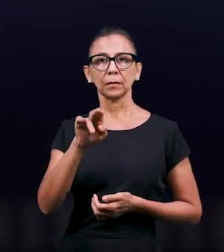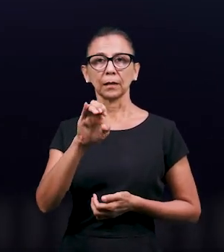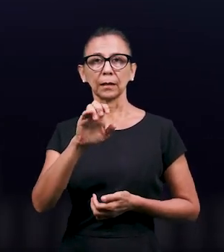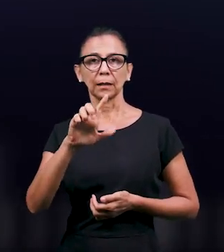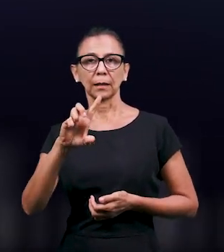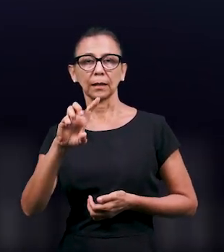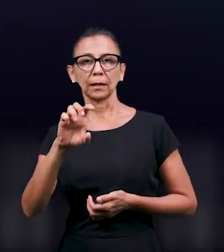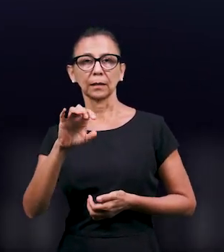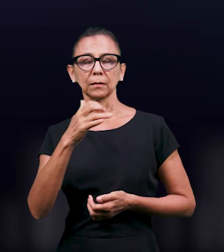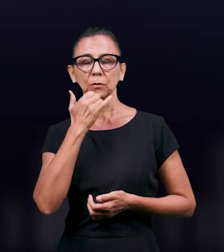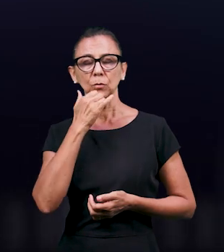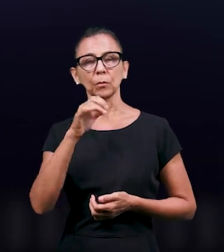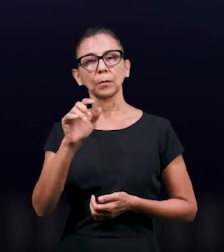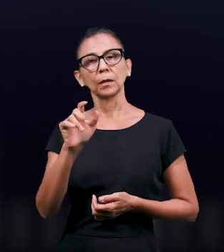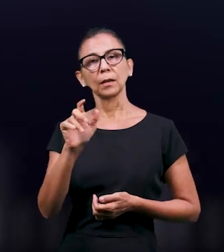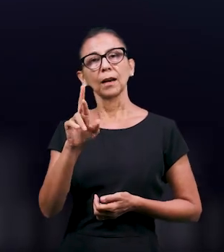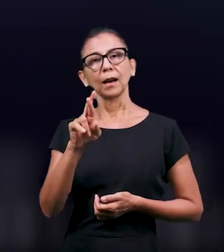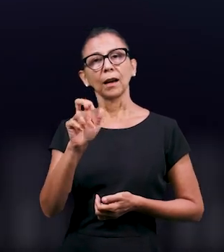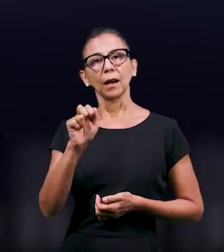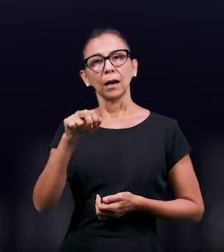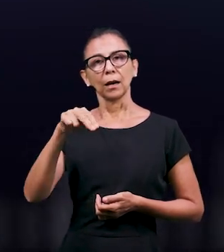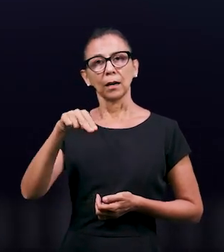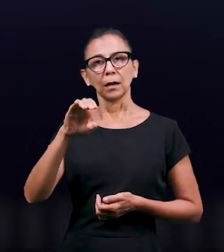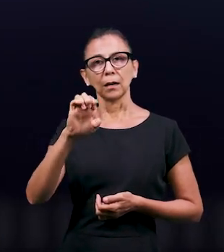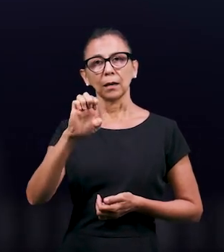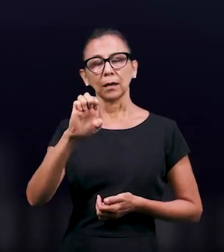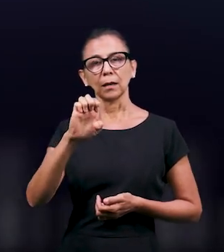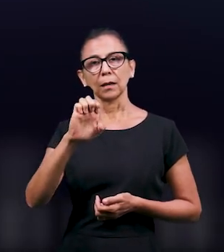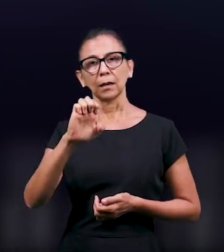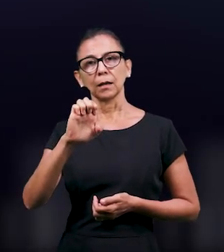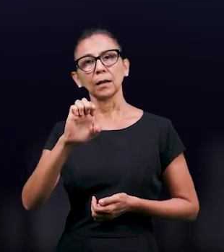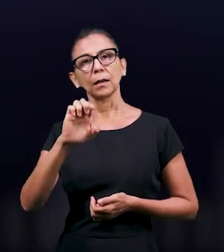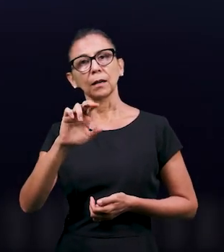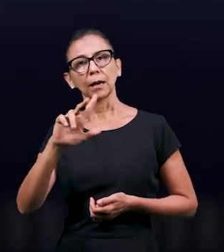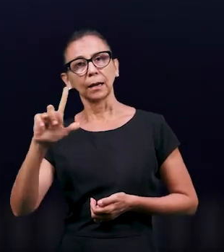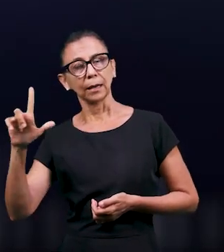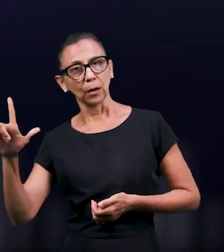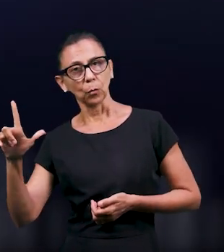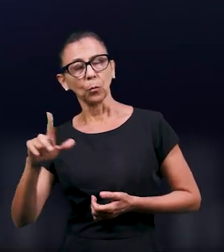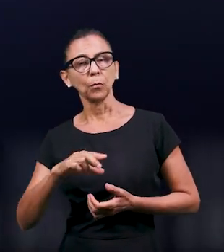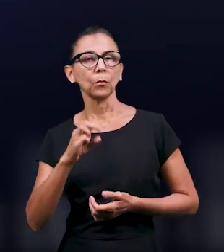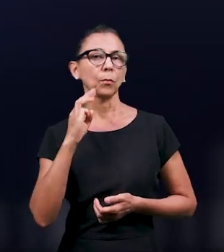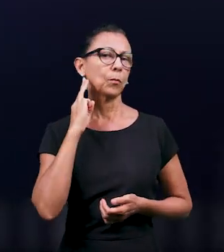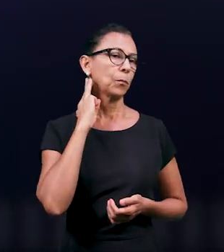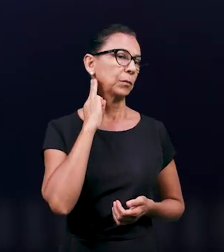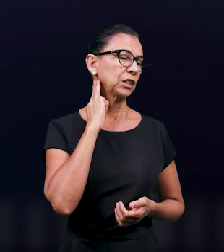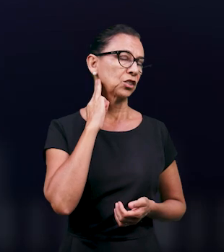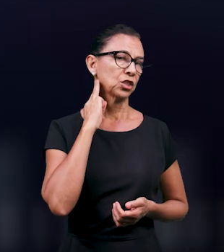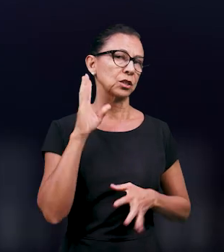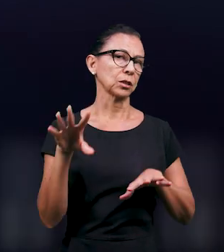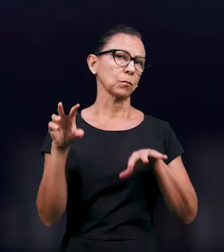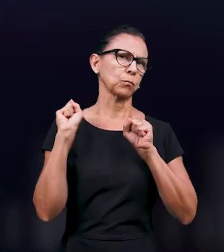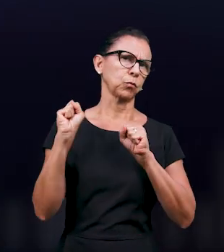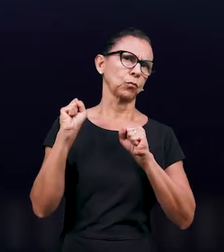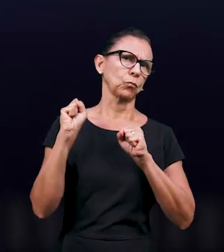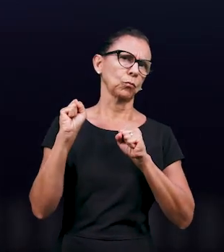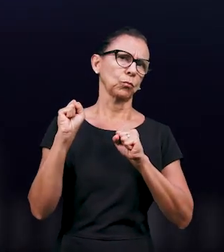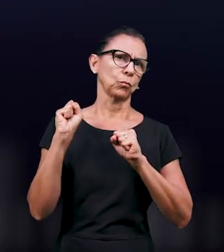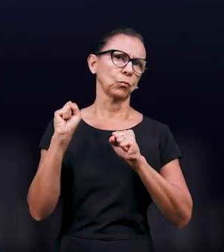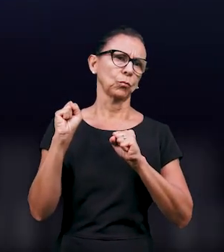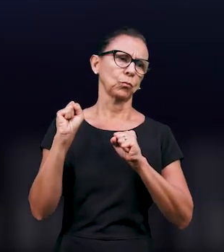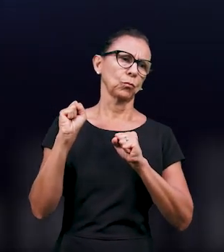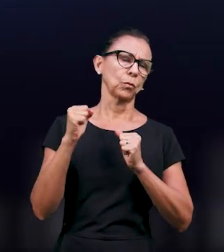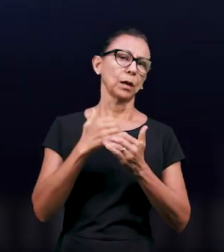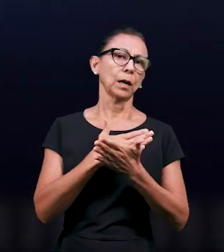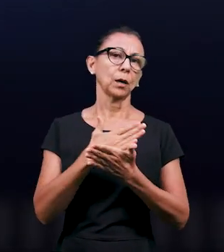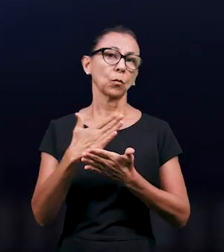uma meningite e contraiu a surdo-cegueira. Antes ela tinha todos os sentidos preservados. Então o atendimento começou ali, as